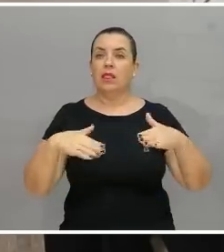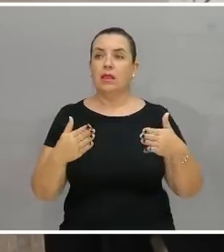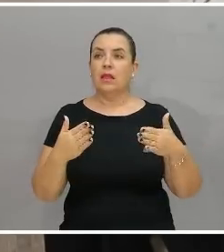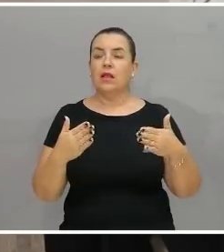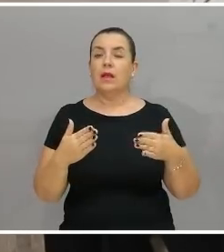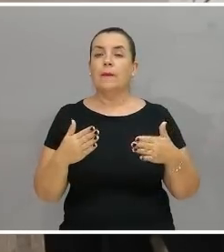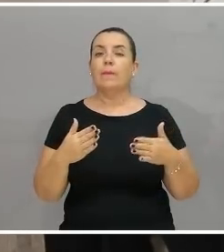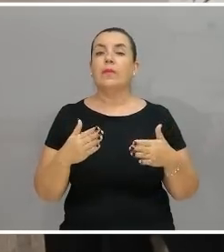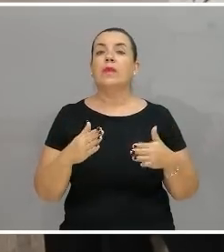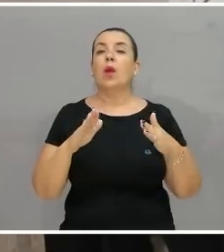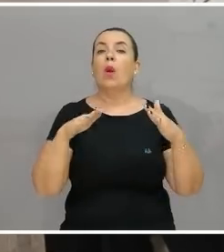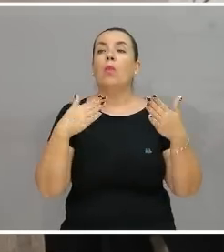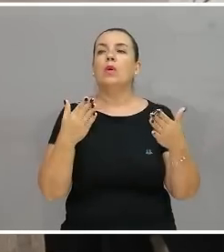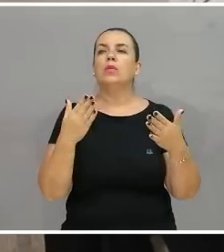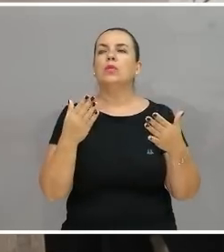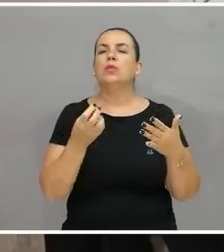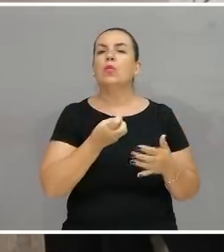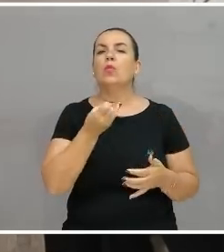Quantos são os apóstolos?